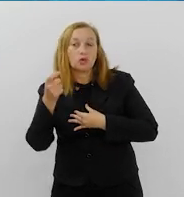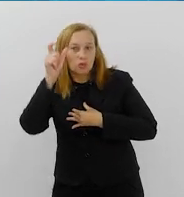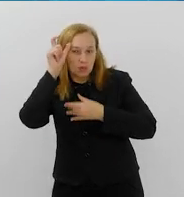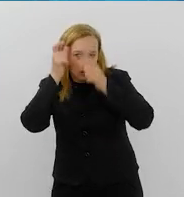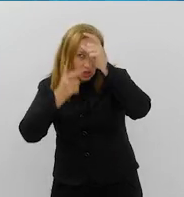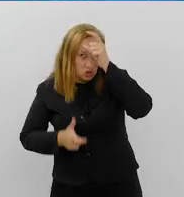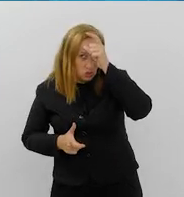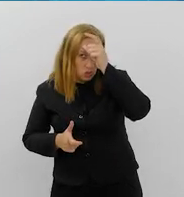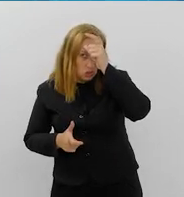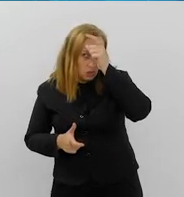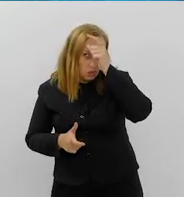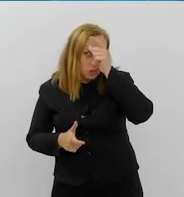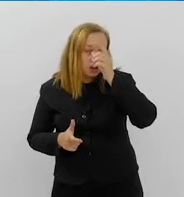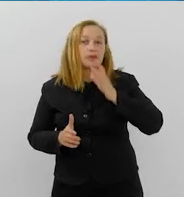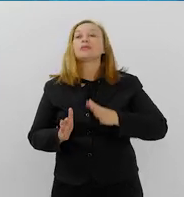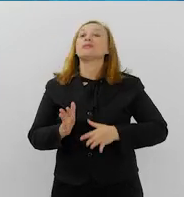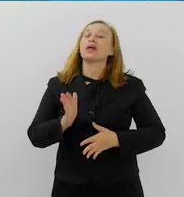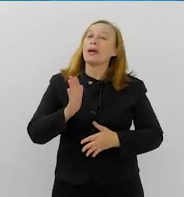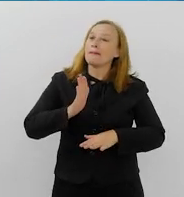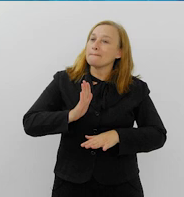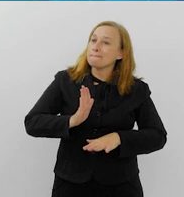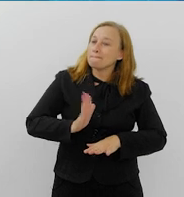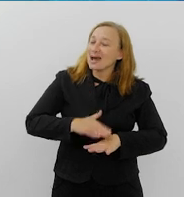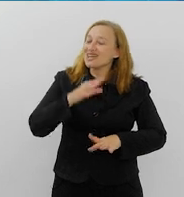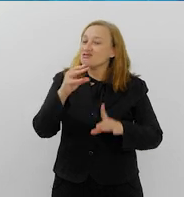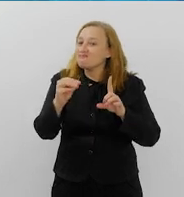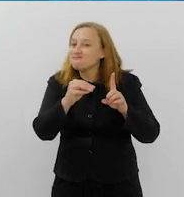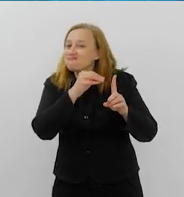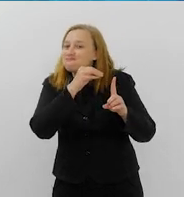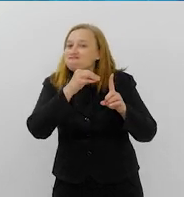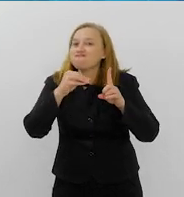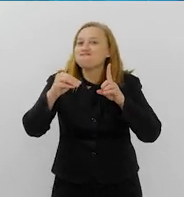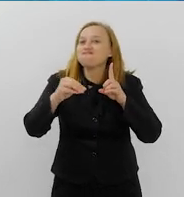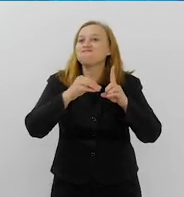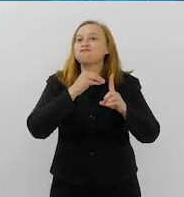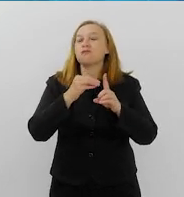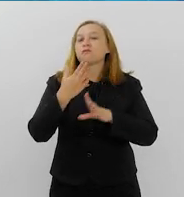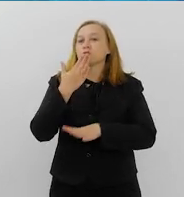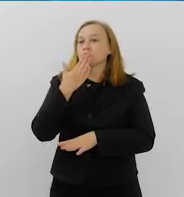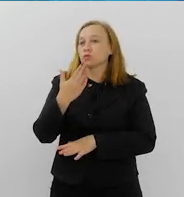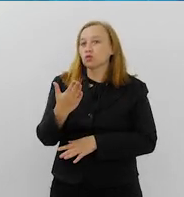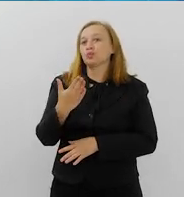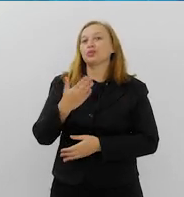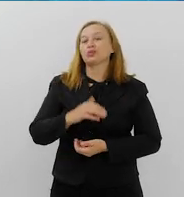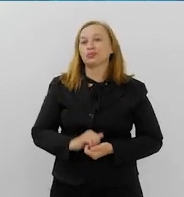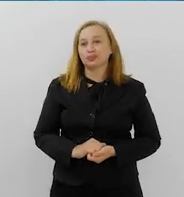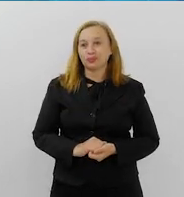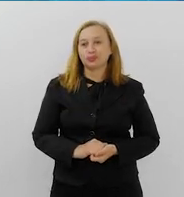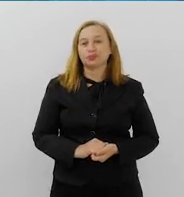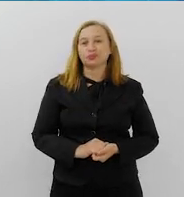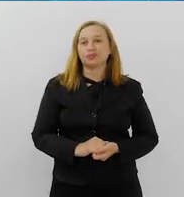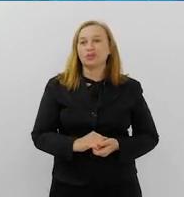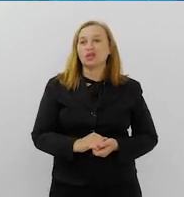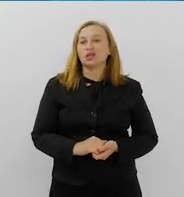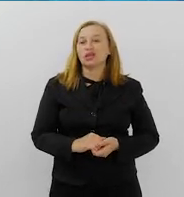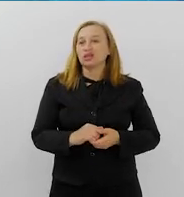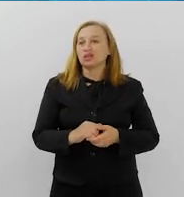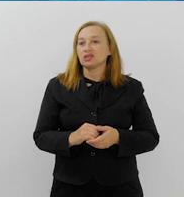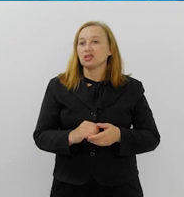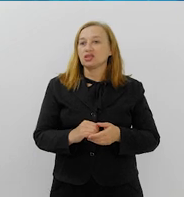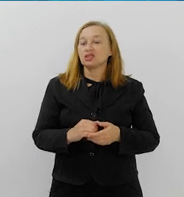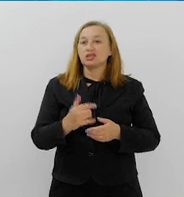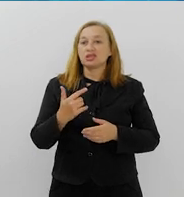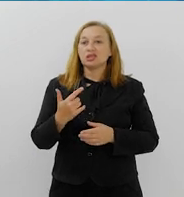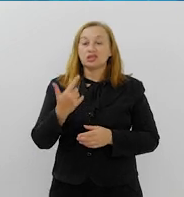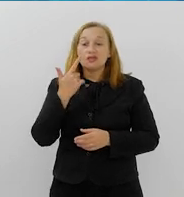um transtorno, ela é a mais vulnerável a esse tipo de postagem, esse tipo